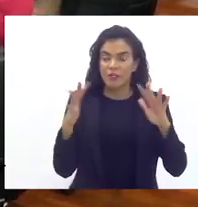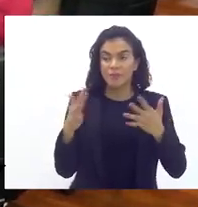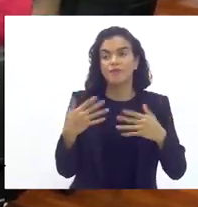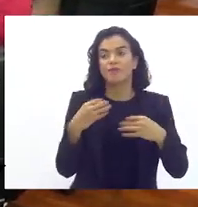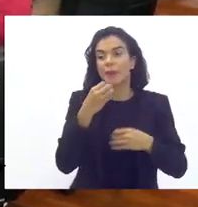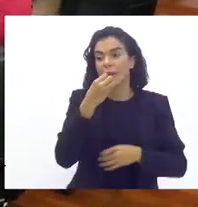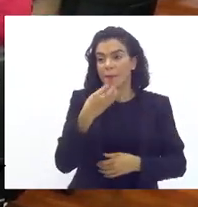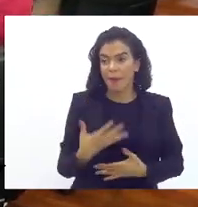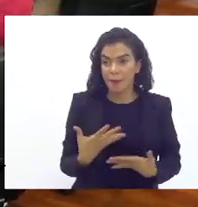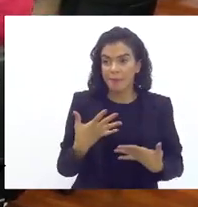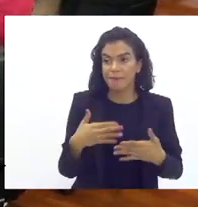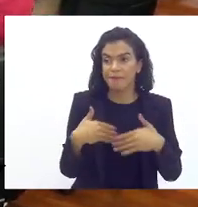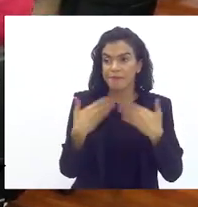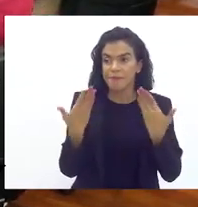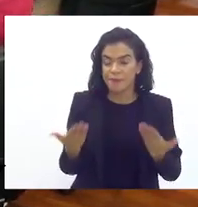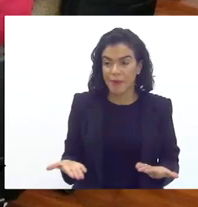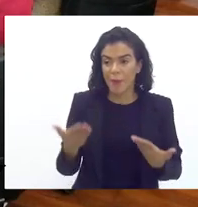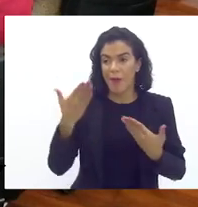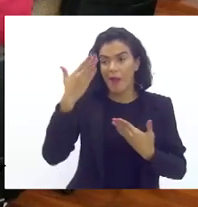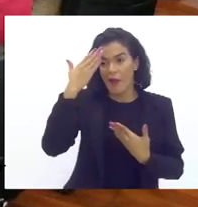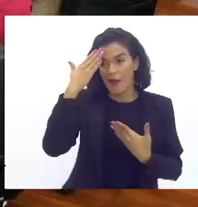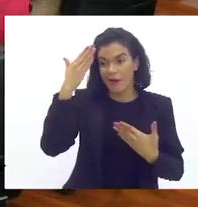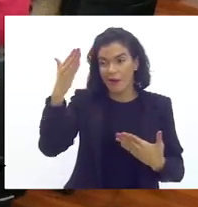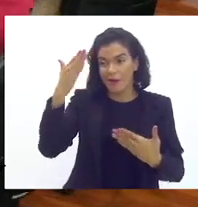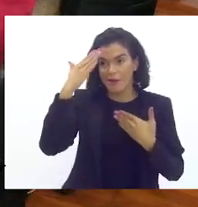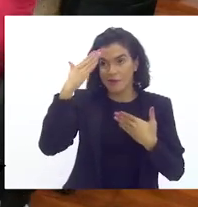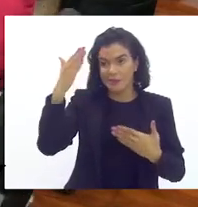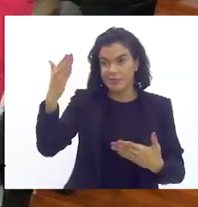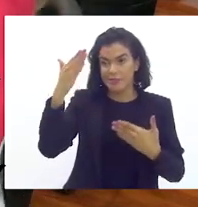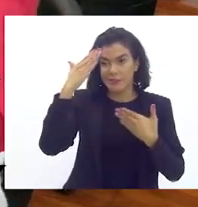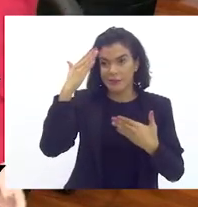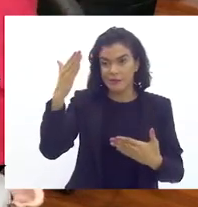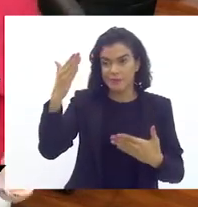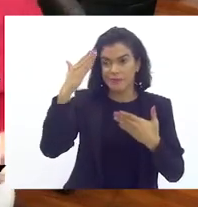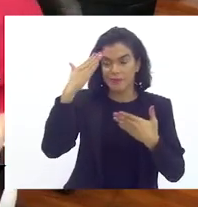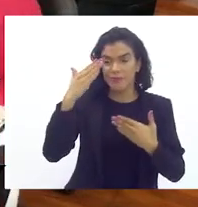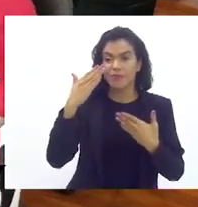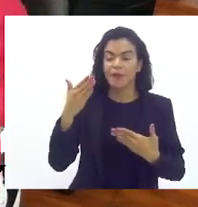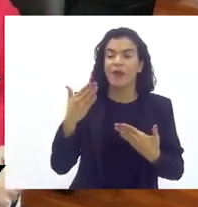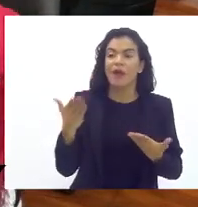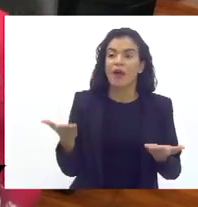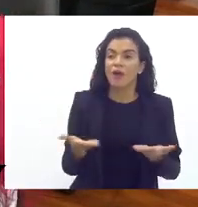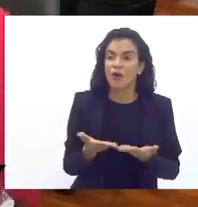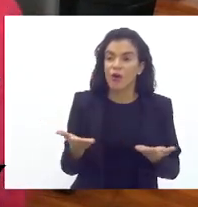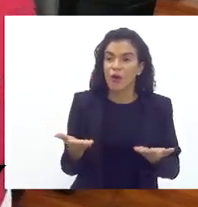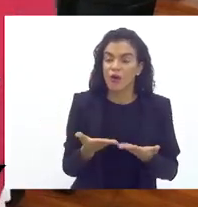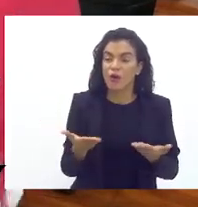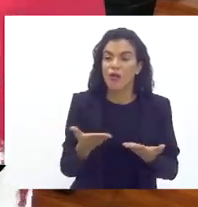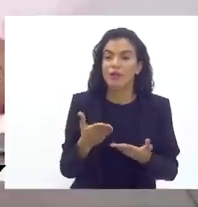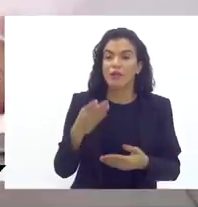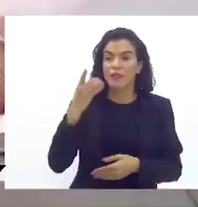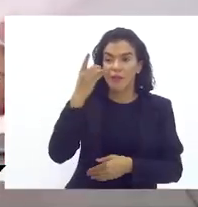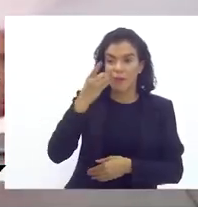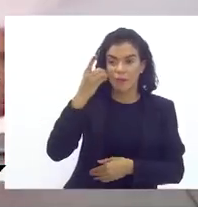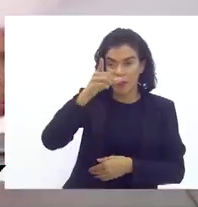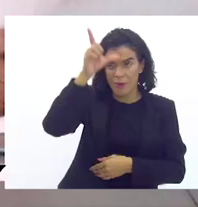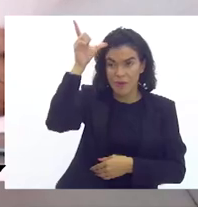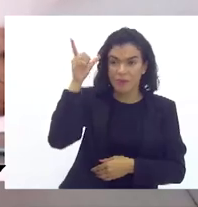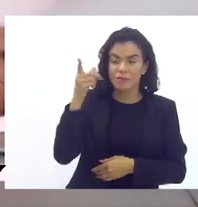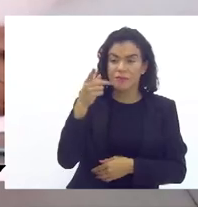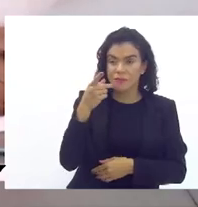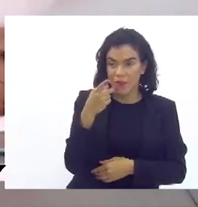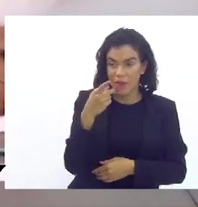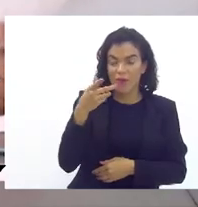bem então agradecendo muito acabamos de receber aqui depois do deputado Paulo talvez fala